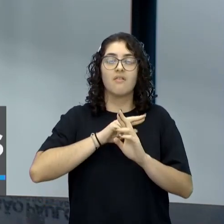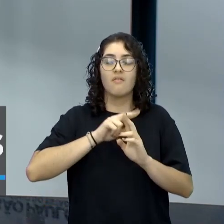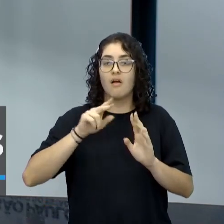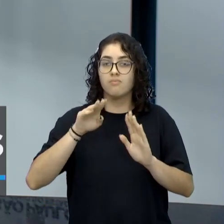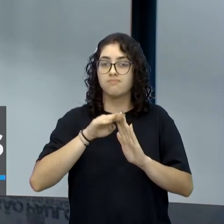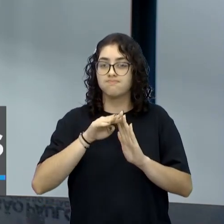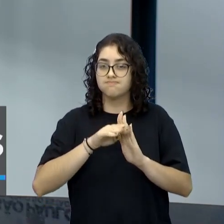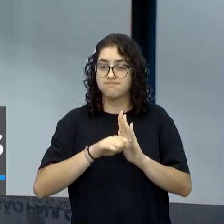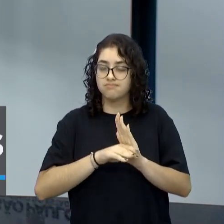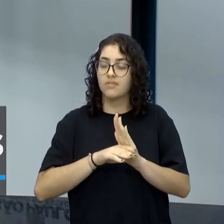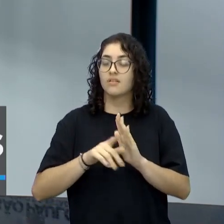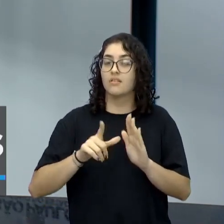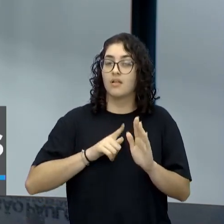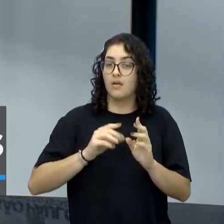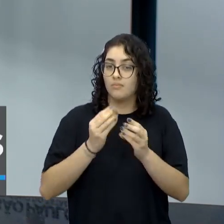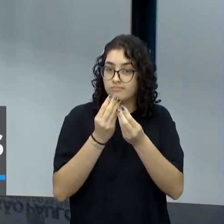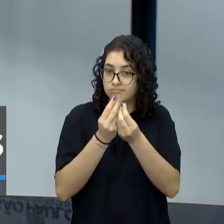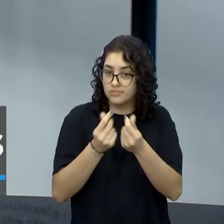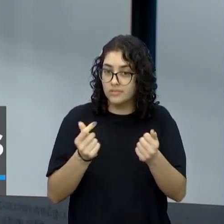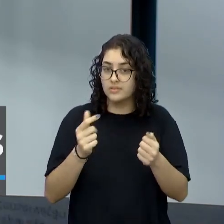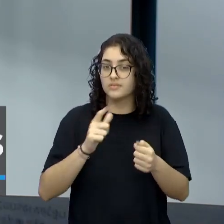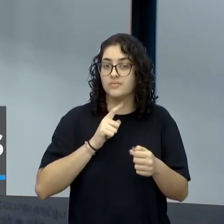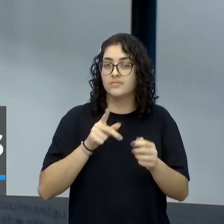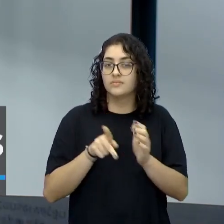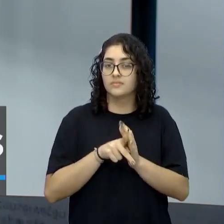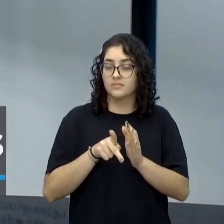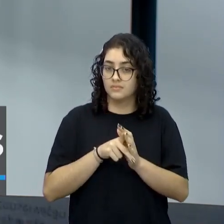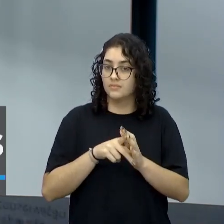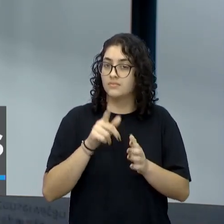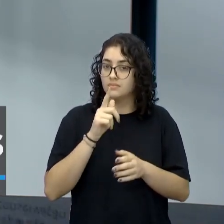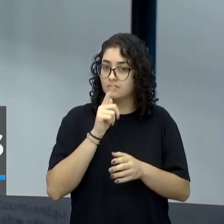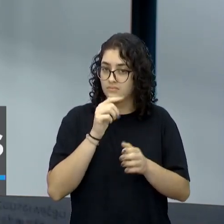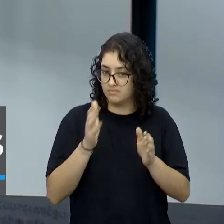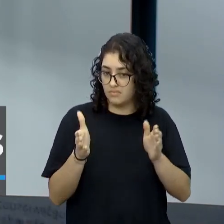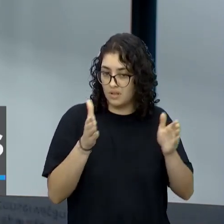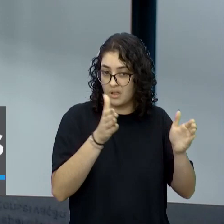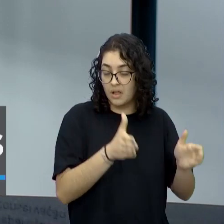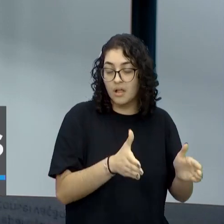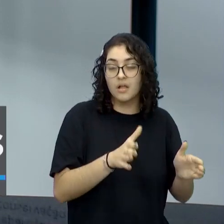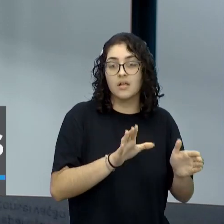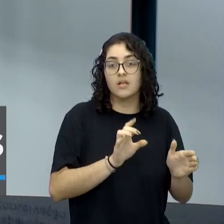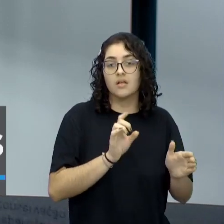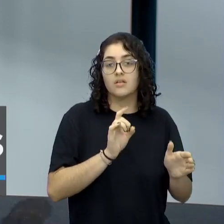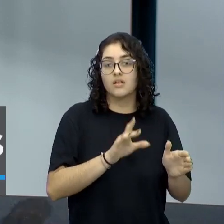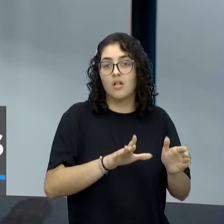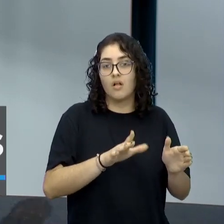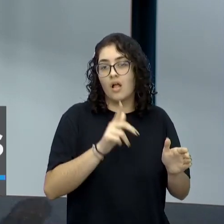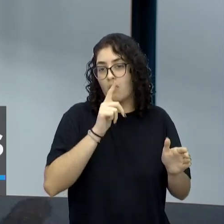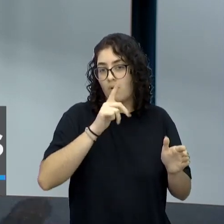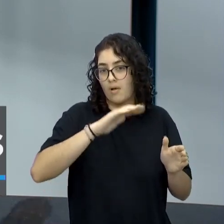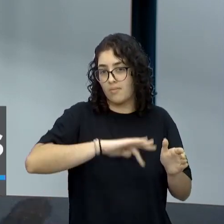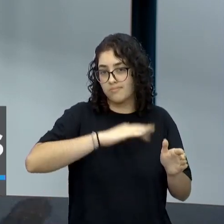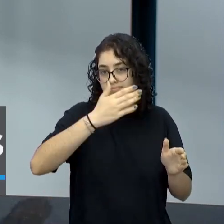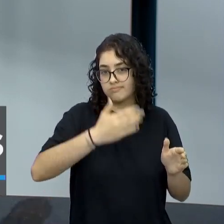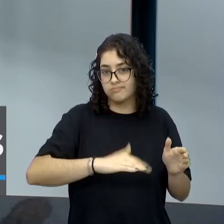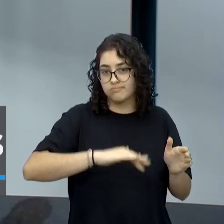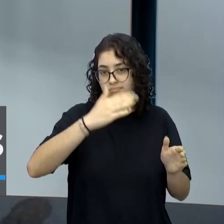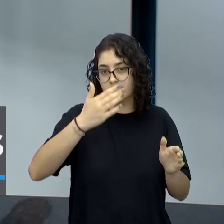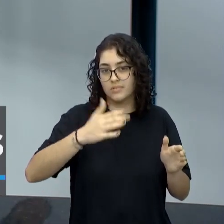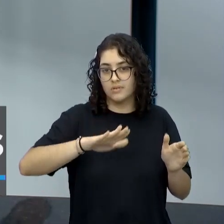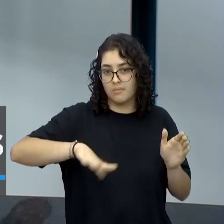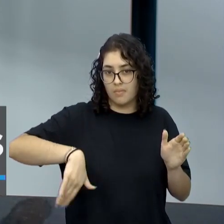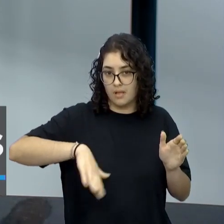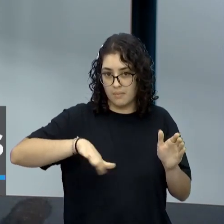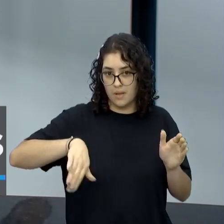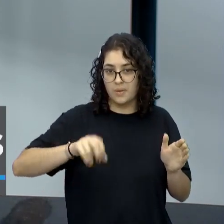de erosão. É claro, existem as erosões causadas por água, não necessariamente marítimas, né? De